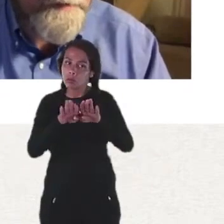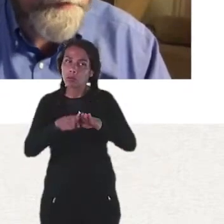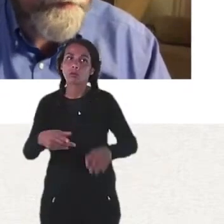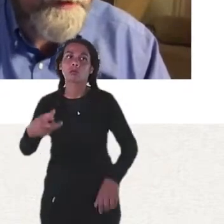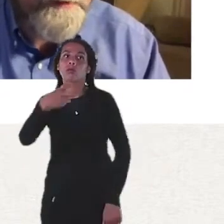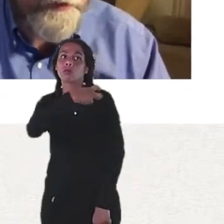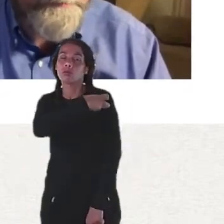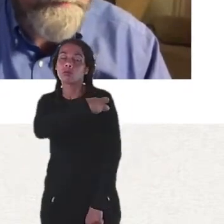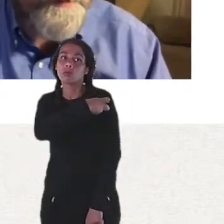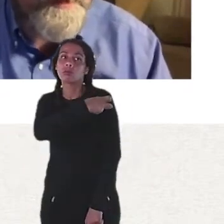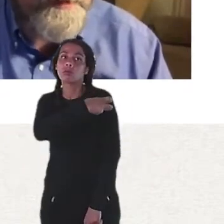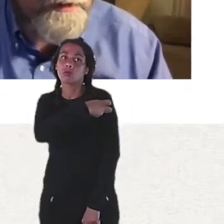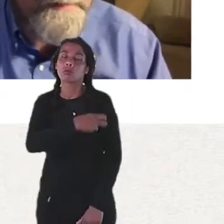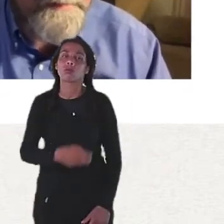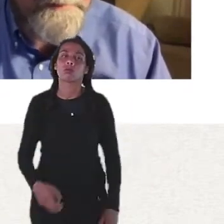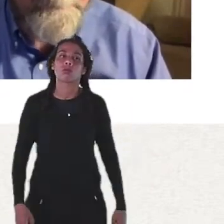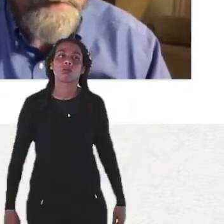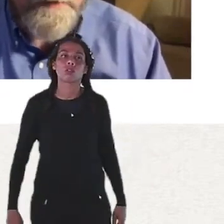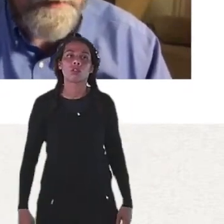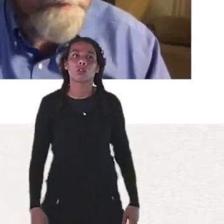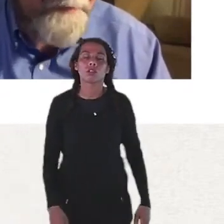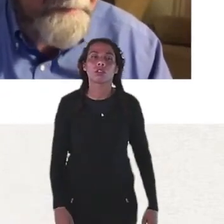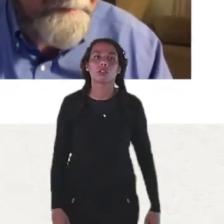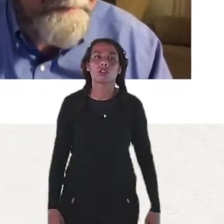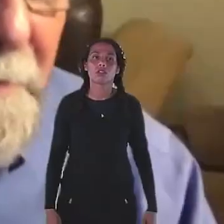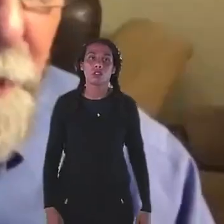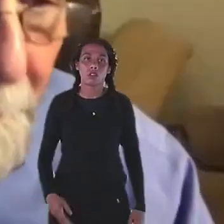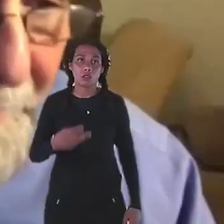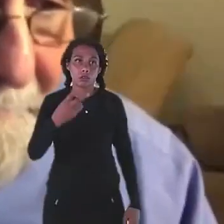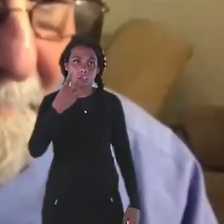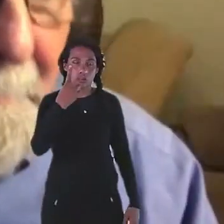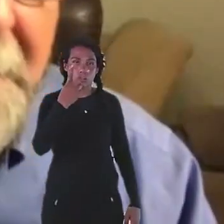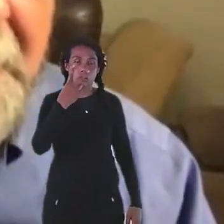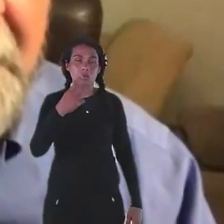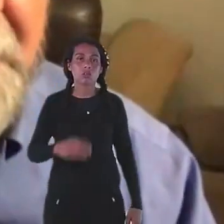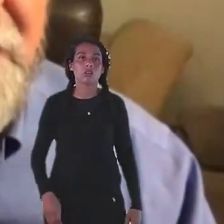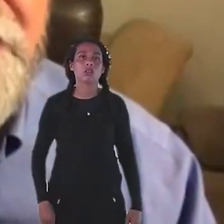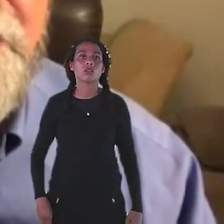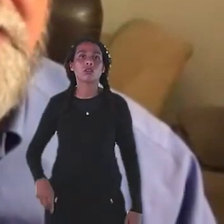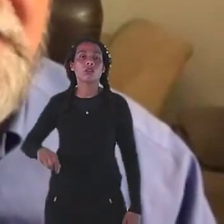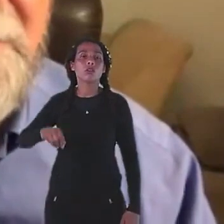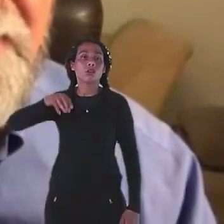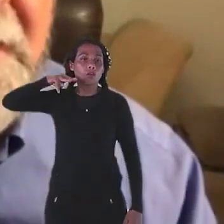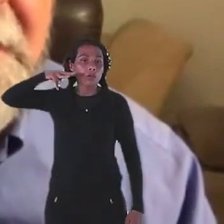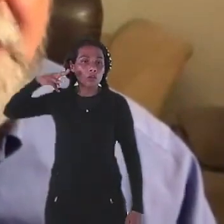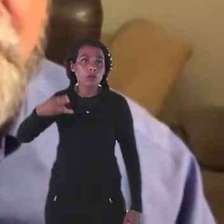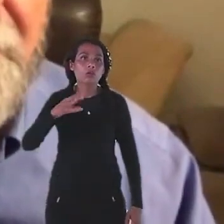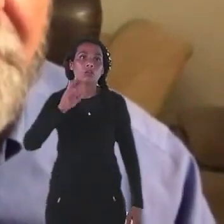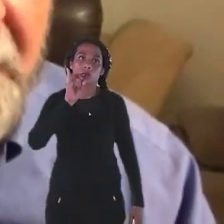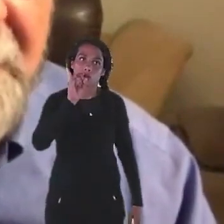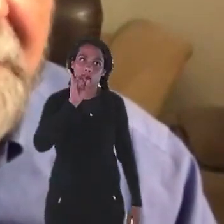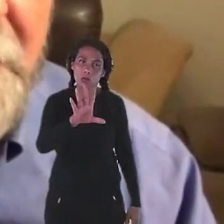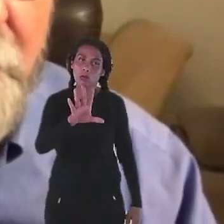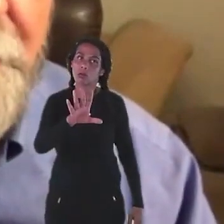cruzamos recentemente por um dia 2 milhões de doses, nós devíamos estar vacinando muito mais, tá? Mas nós cruzamos